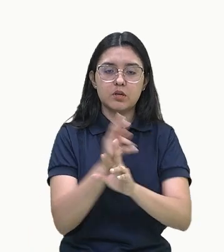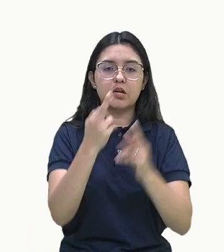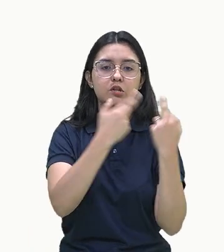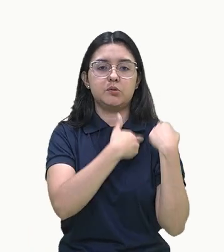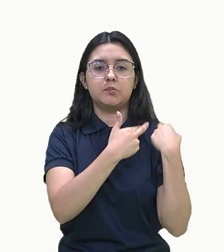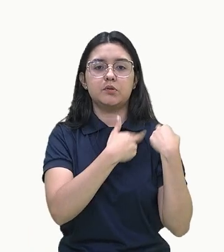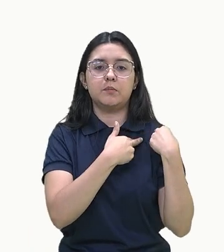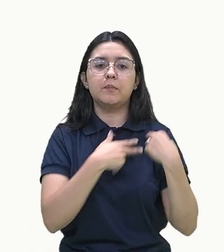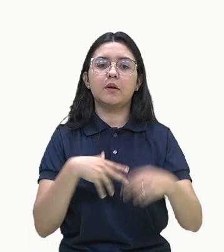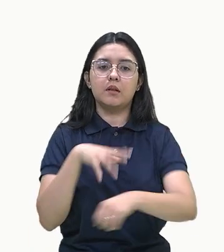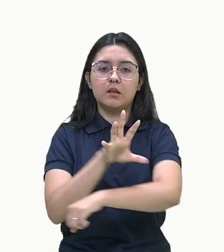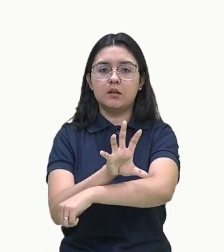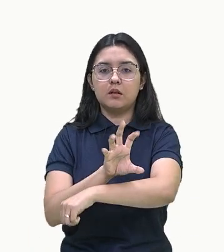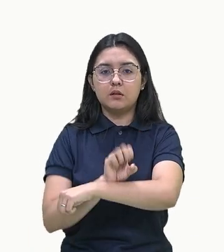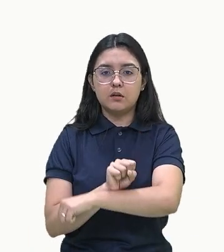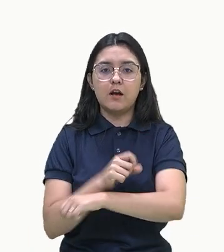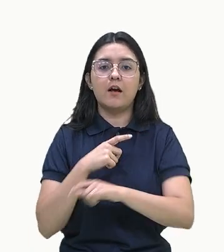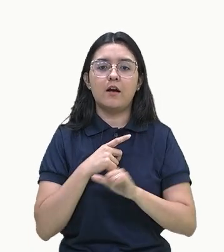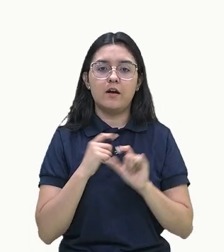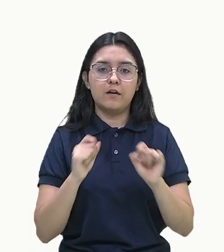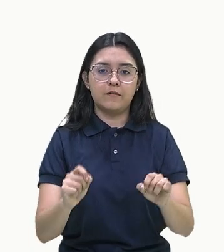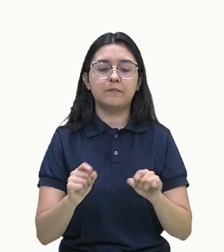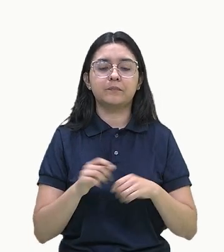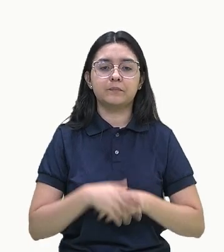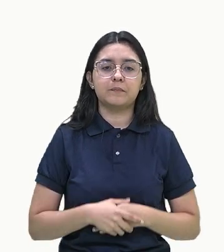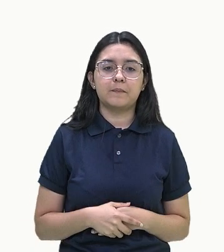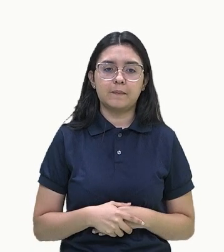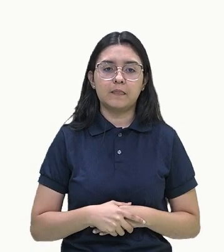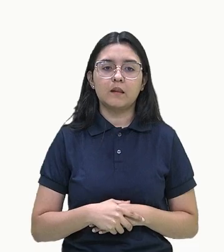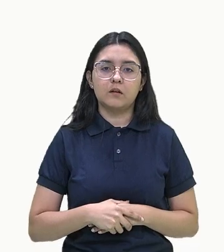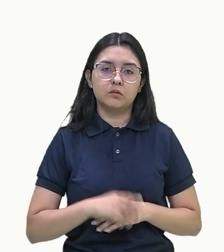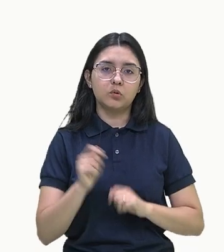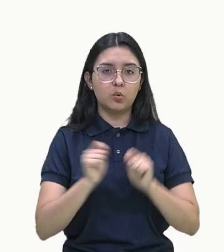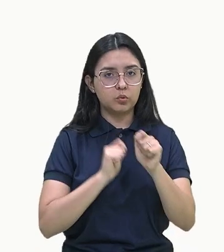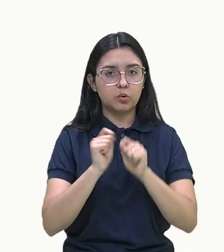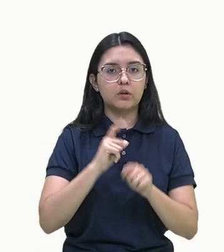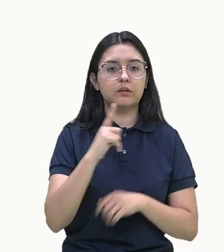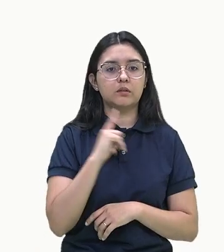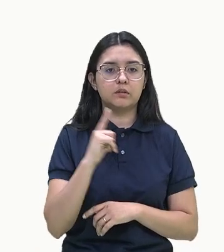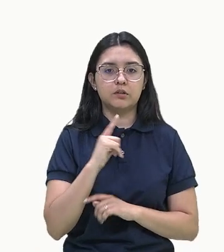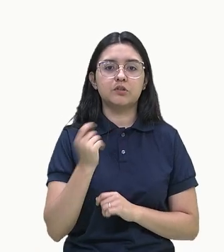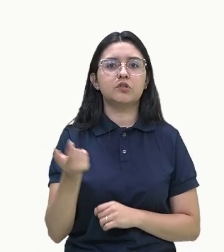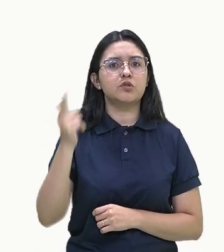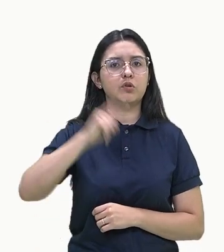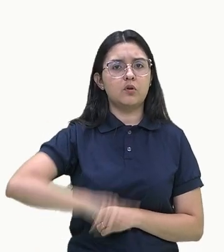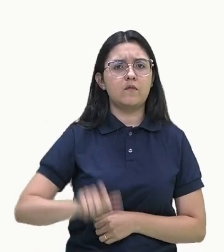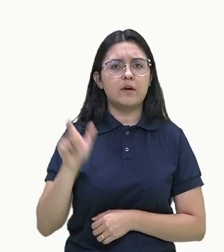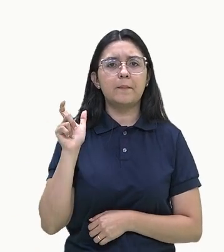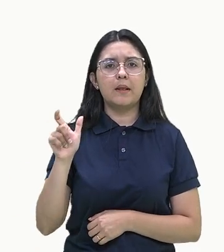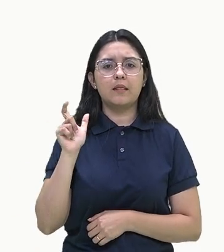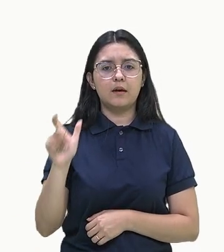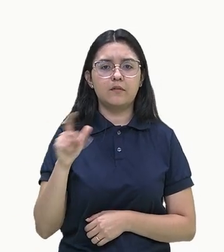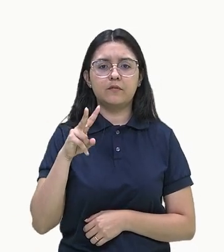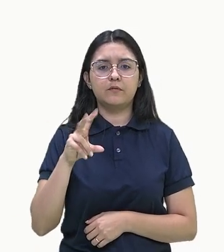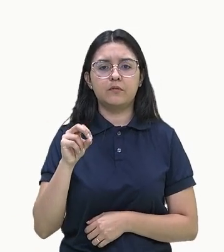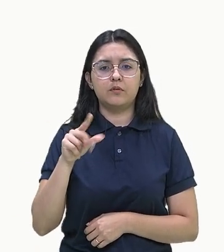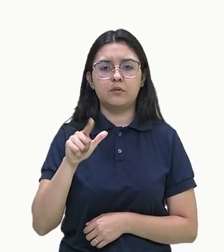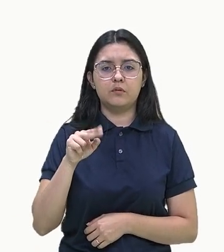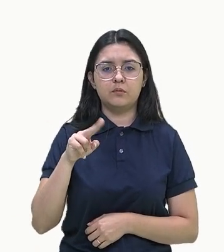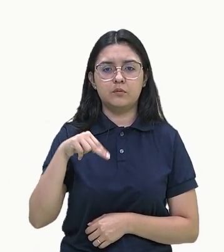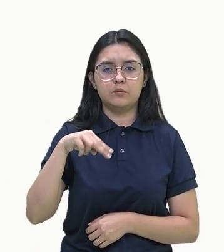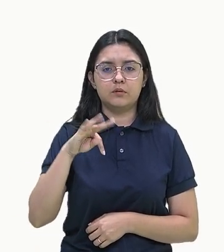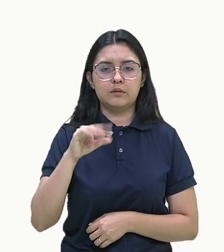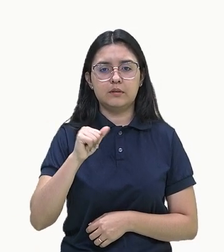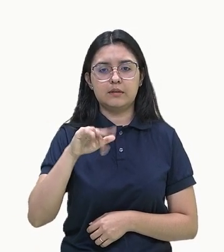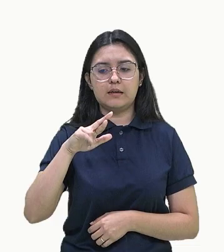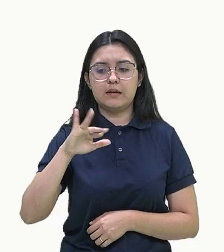pela contração voluntária. E aí, novamente, volta essa palavra, né? Voluntária, que é no